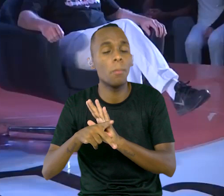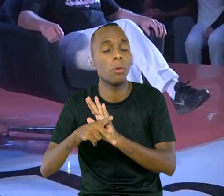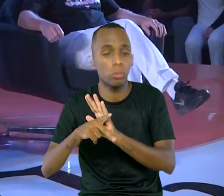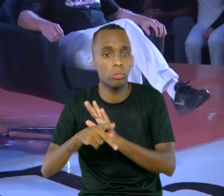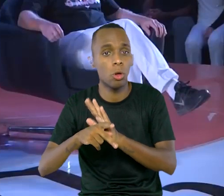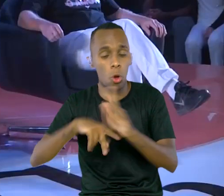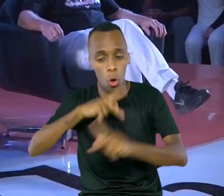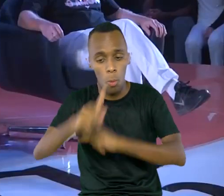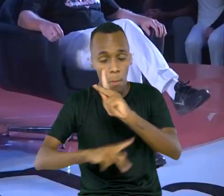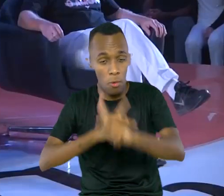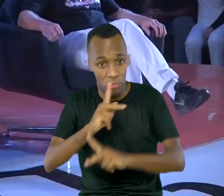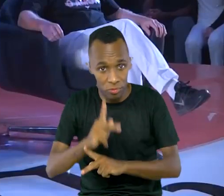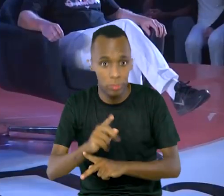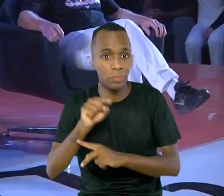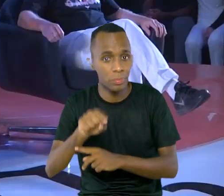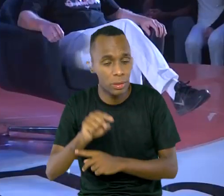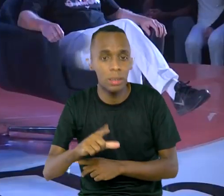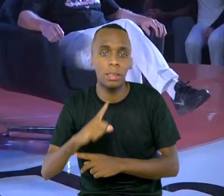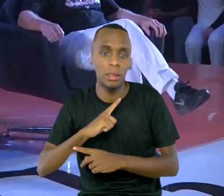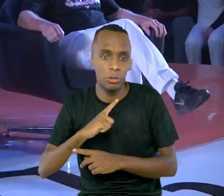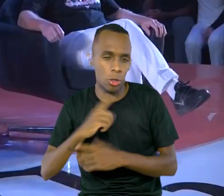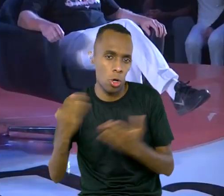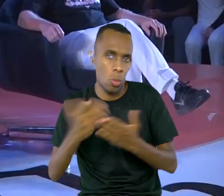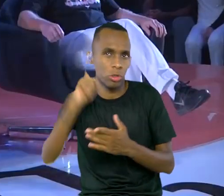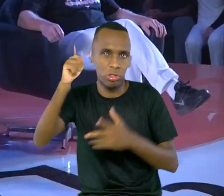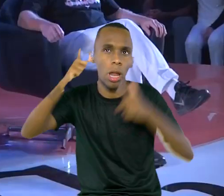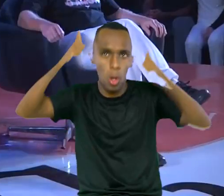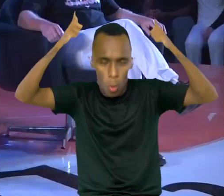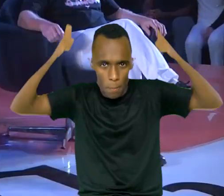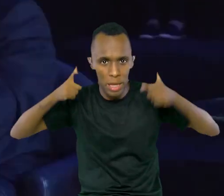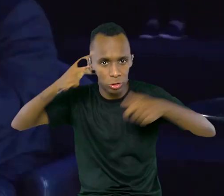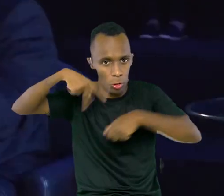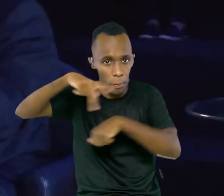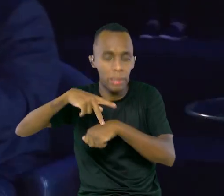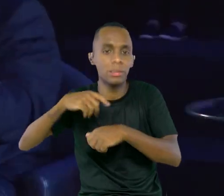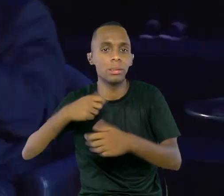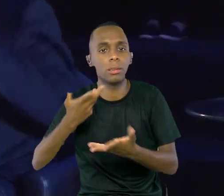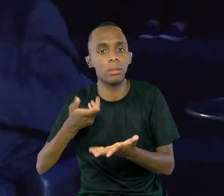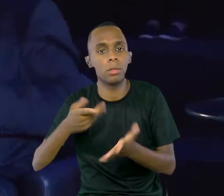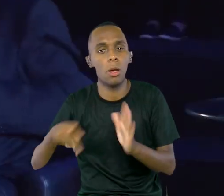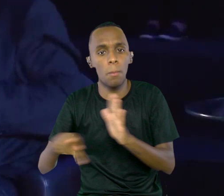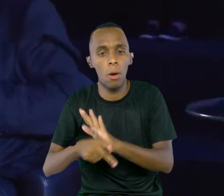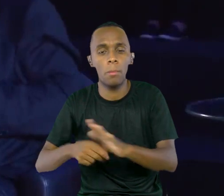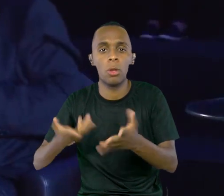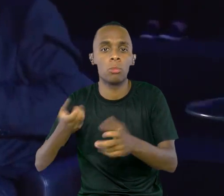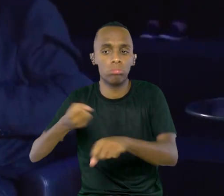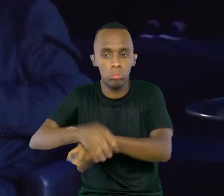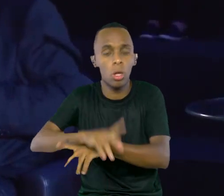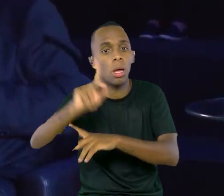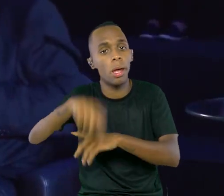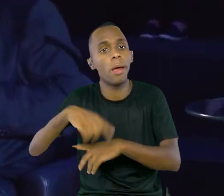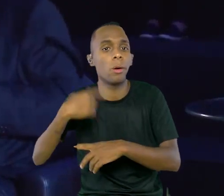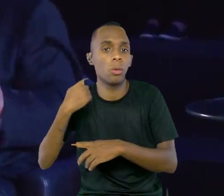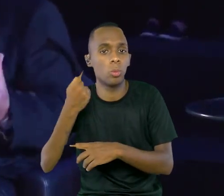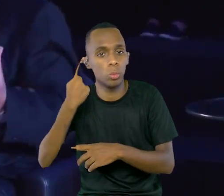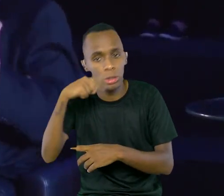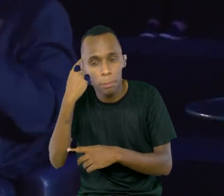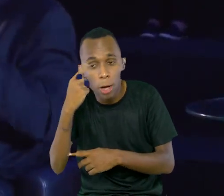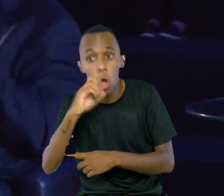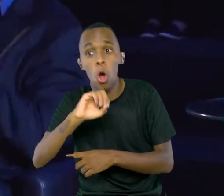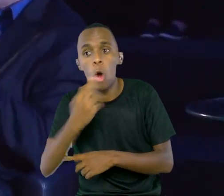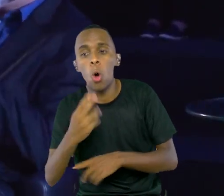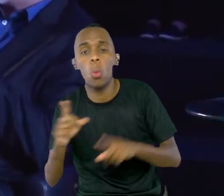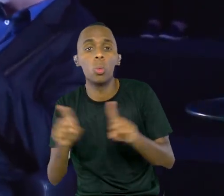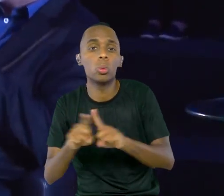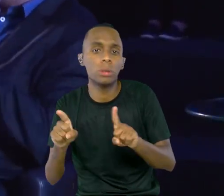fala dos mexicas, o povo que existia, onde hoje é o México, que foi dominado pelos espanhóis.